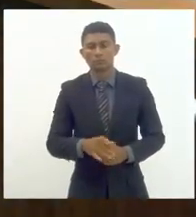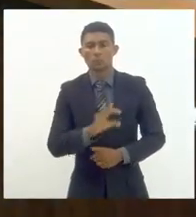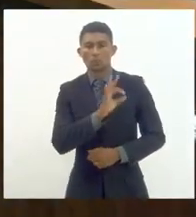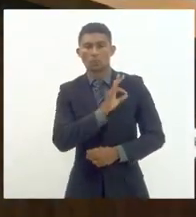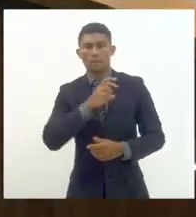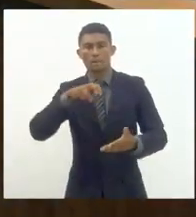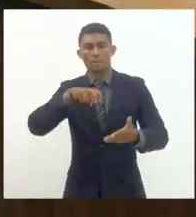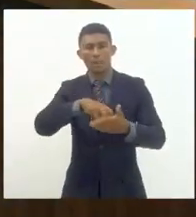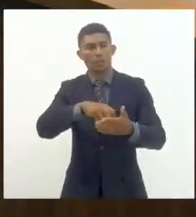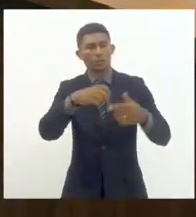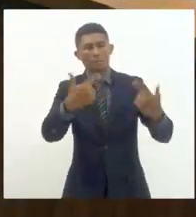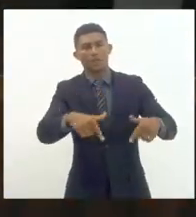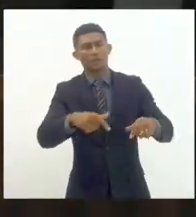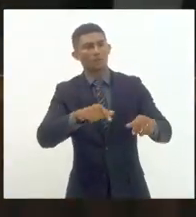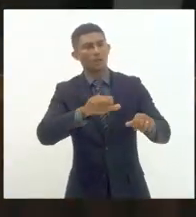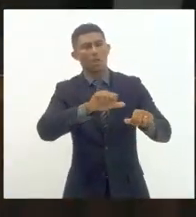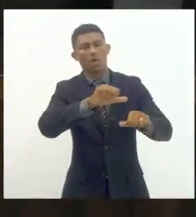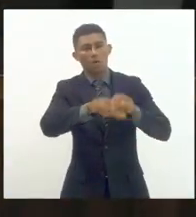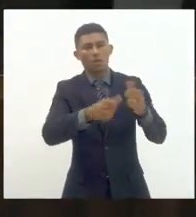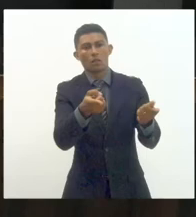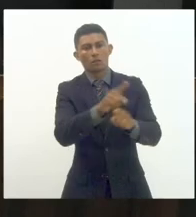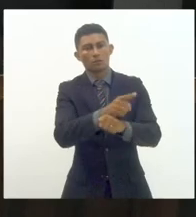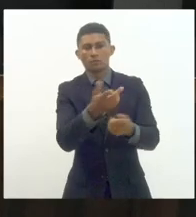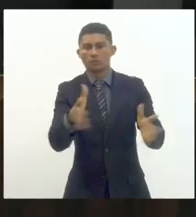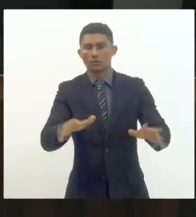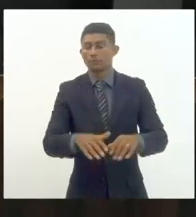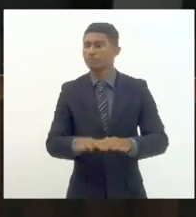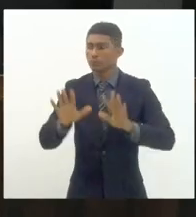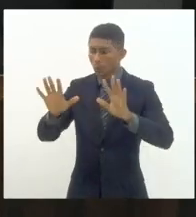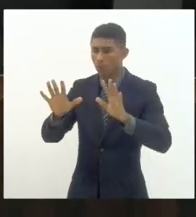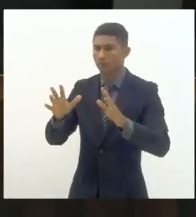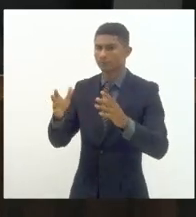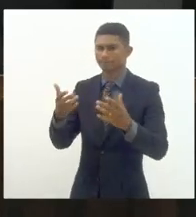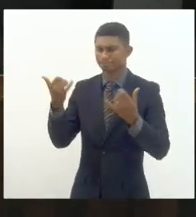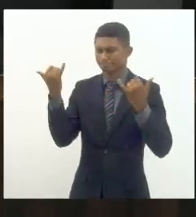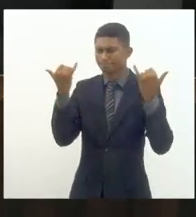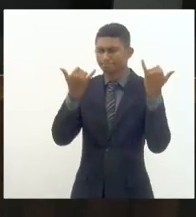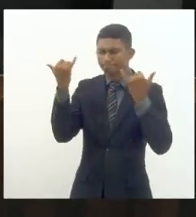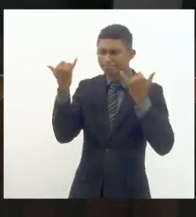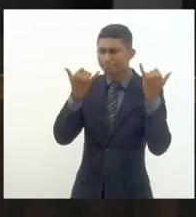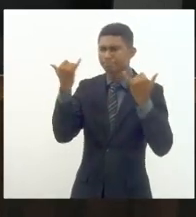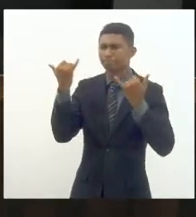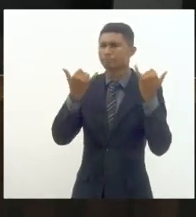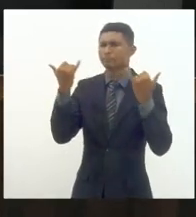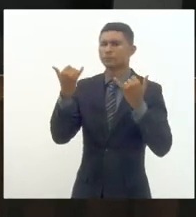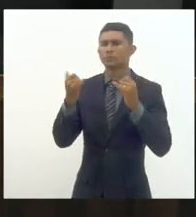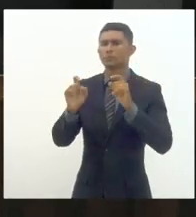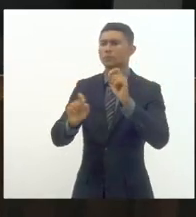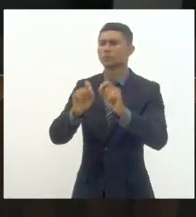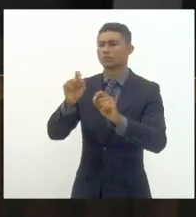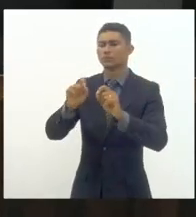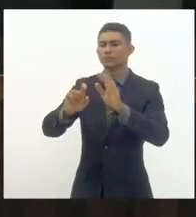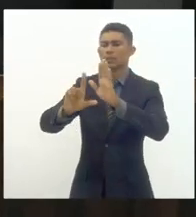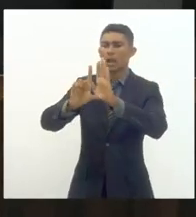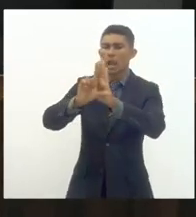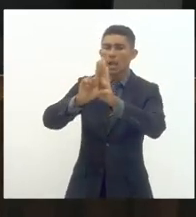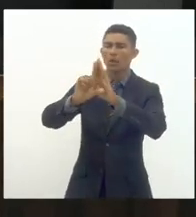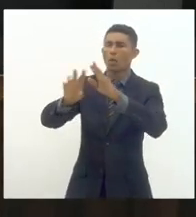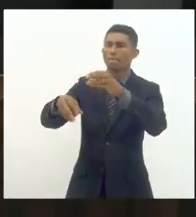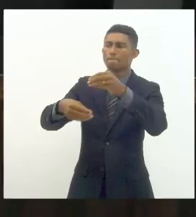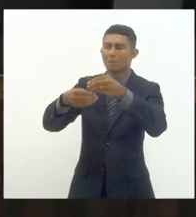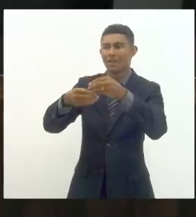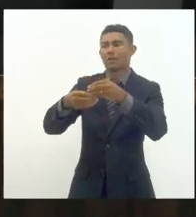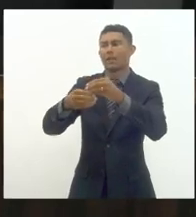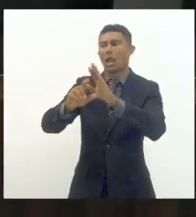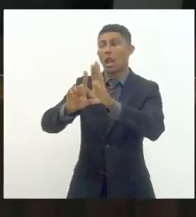o trabalho do policial penal. Deixa eu ajudar. Tem algumas questões, estou sendo informado, que é mais afeto à questão de lei complementar.